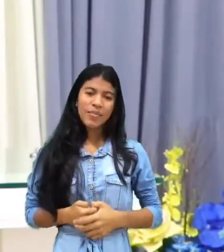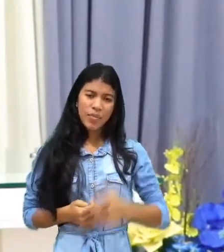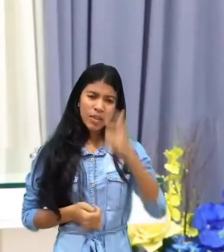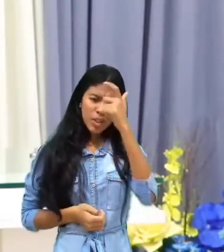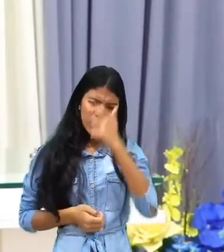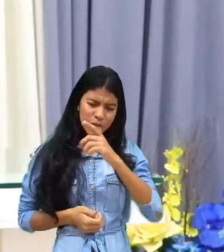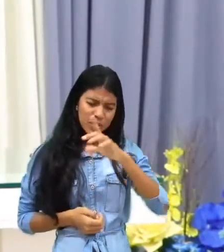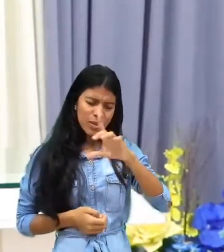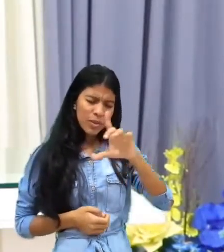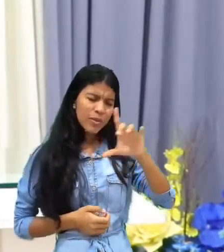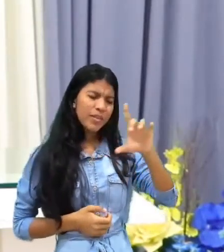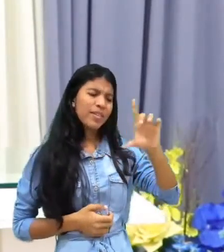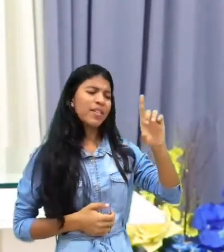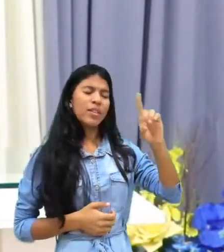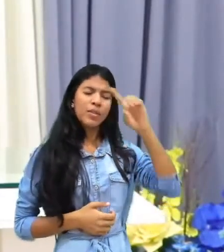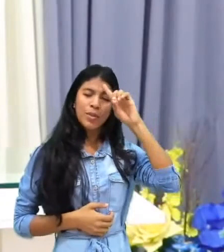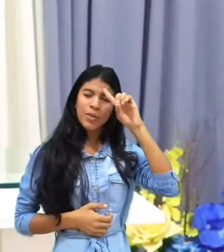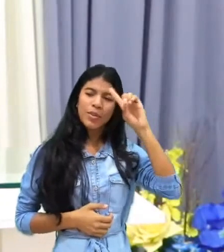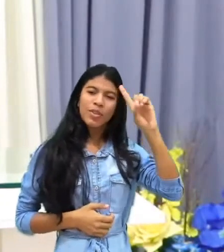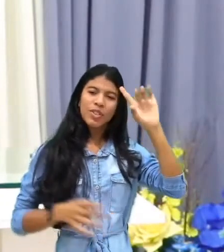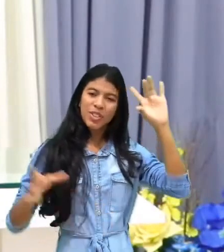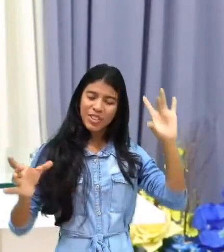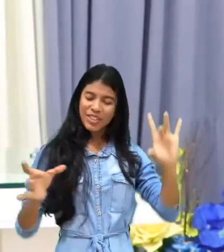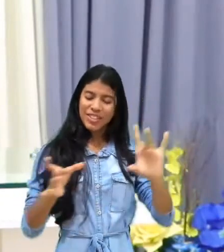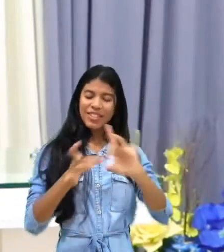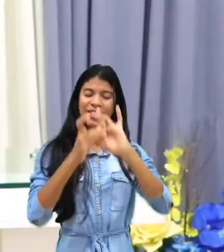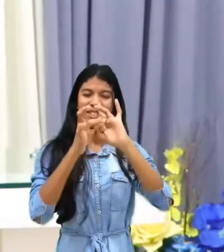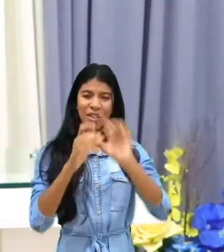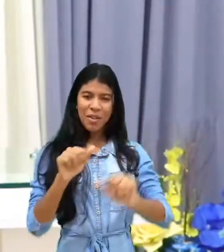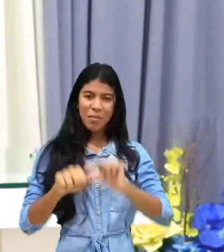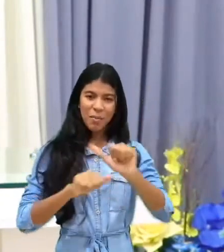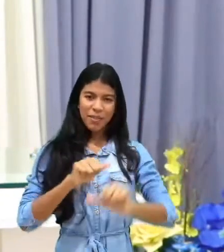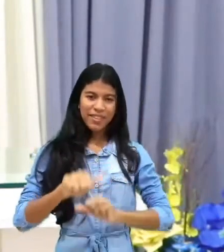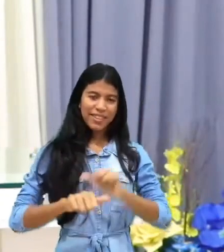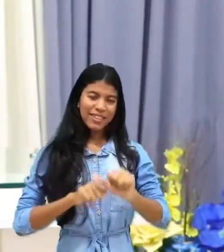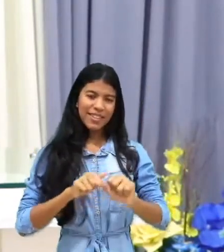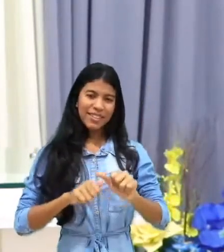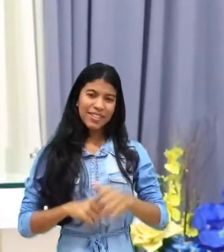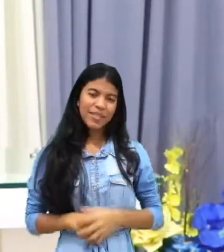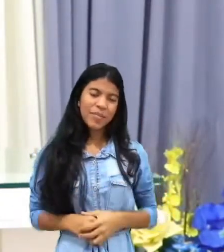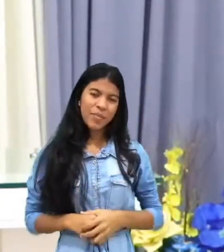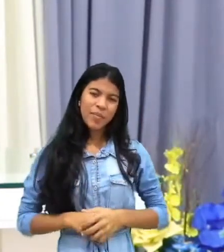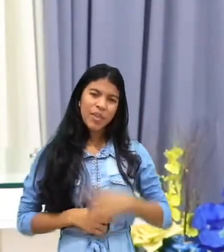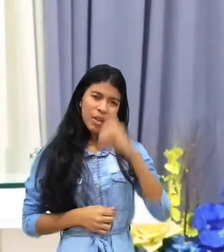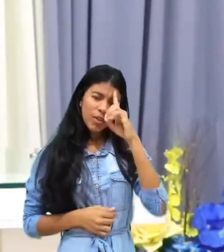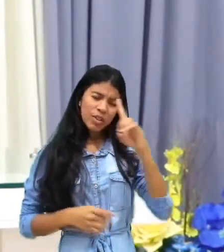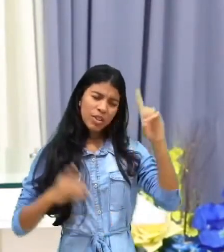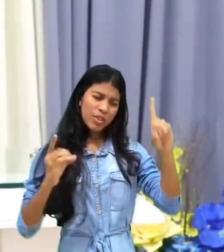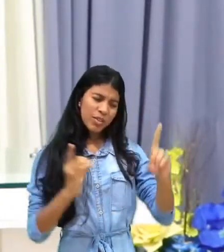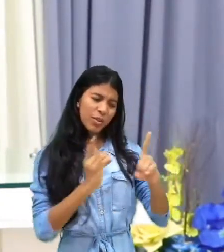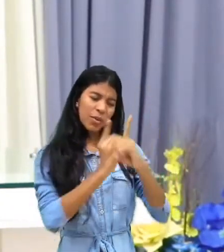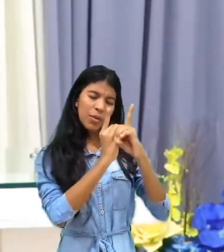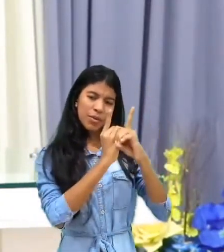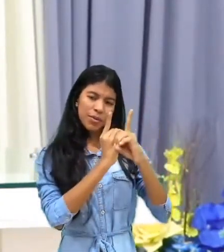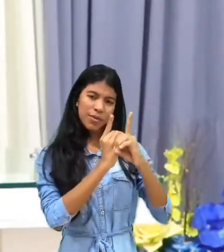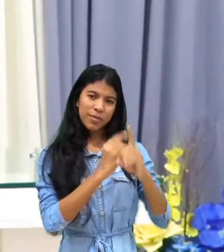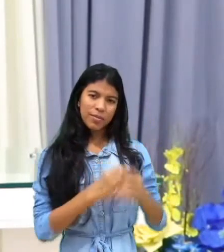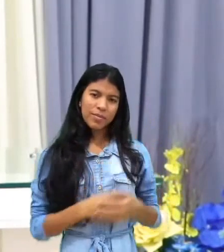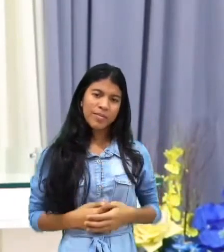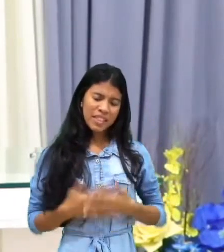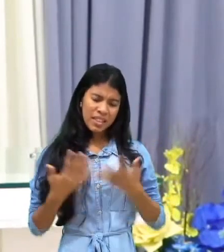dia, do dia do concerto, do dia do encontro que nós tivemos.